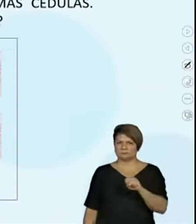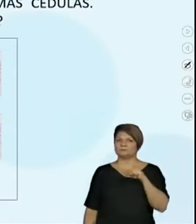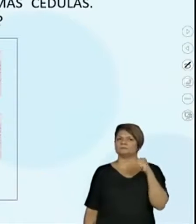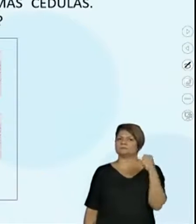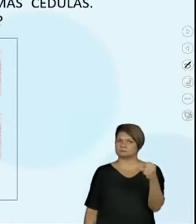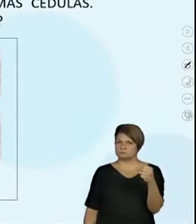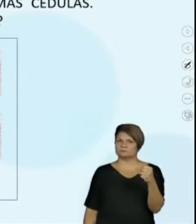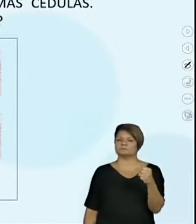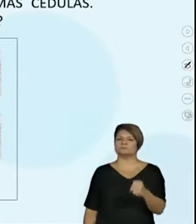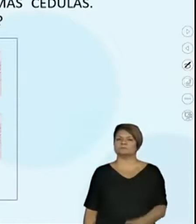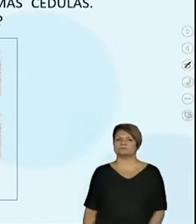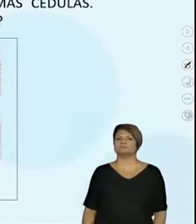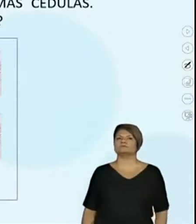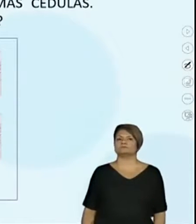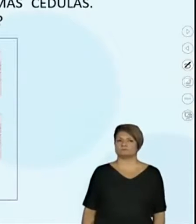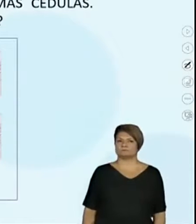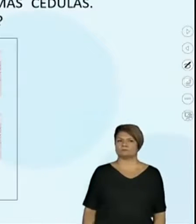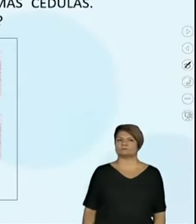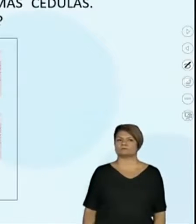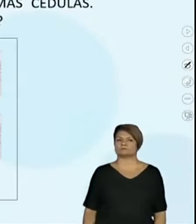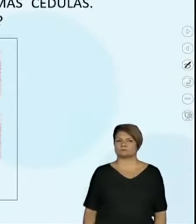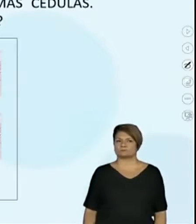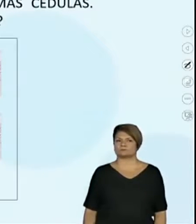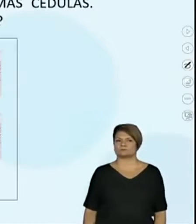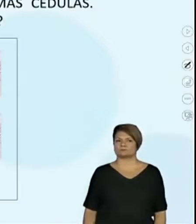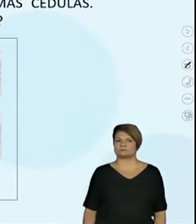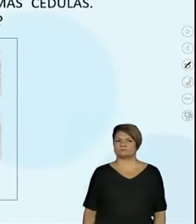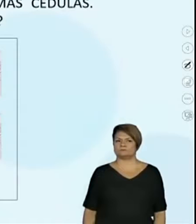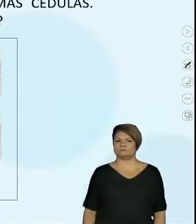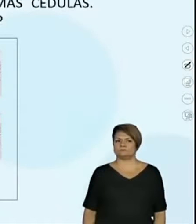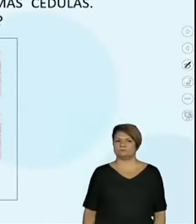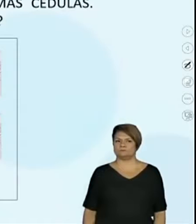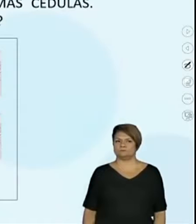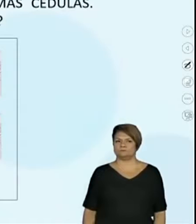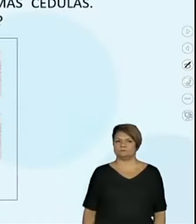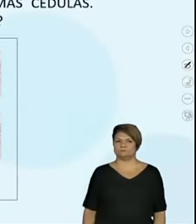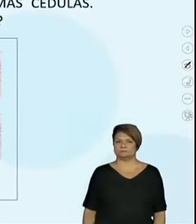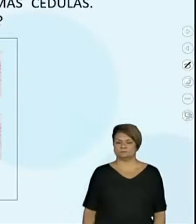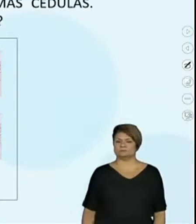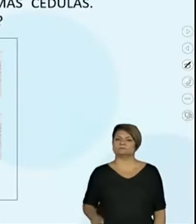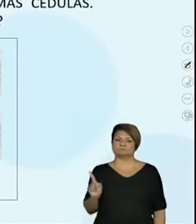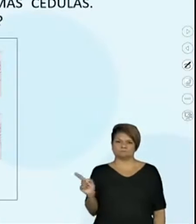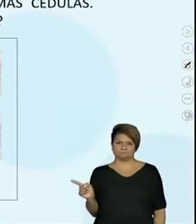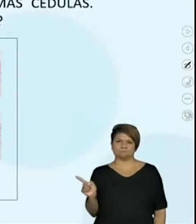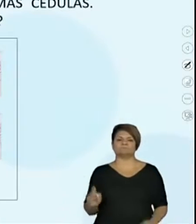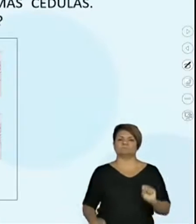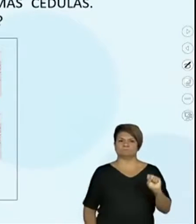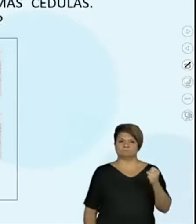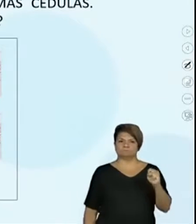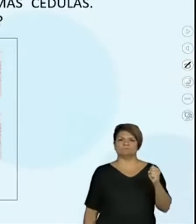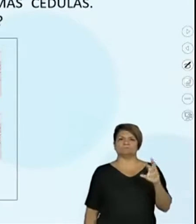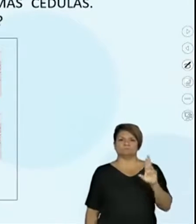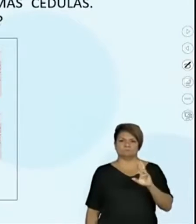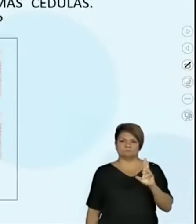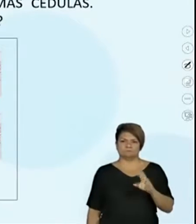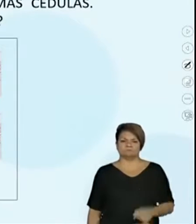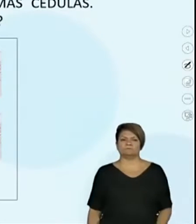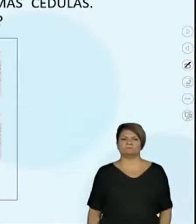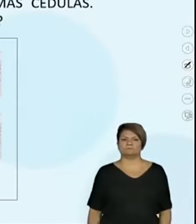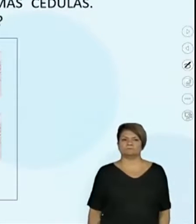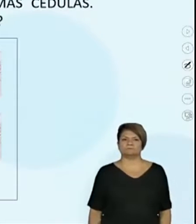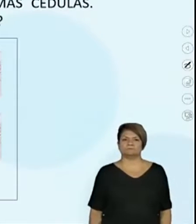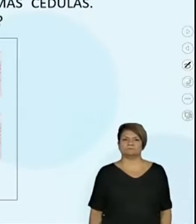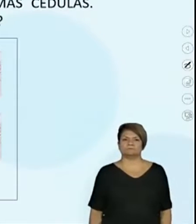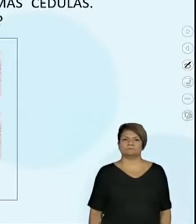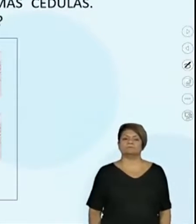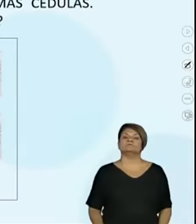mais 2. R$8 aqui, com eu, notas de R$2. Aqui eu tenho R$8. Isso, R$8. Olha